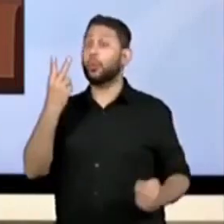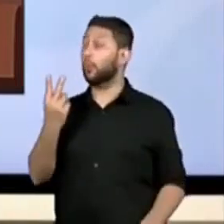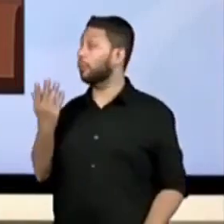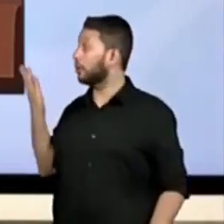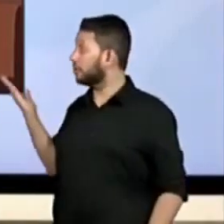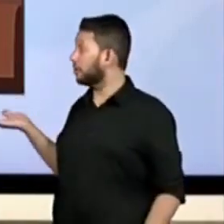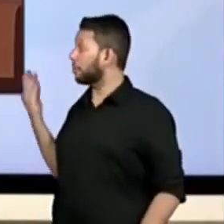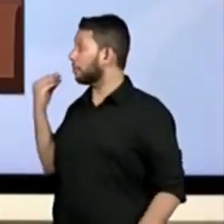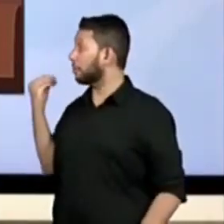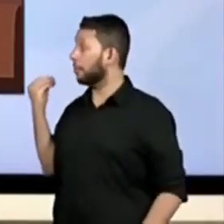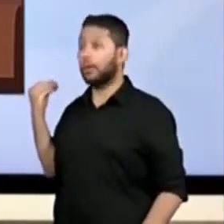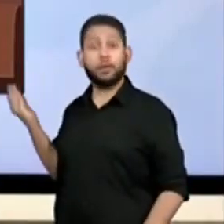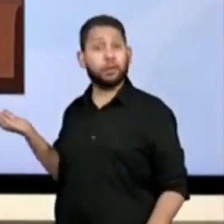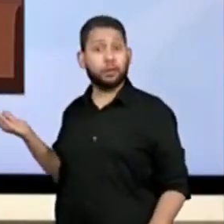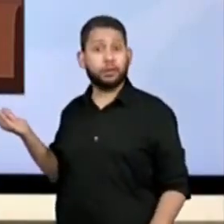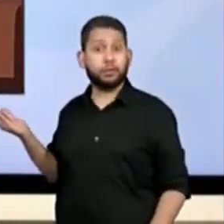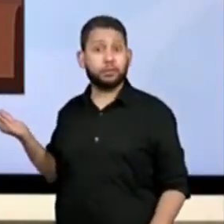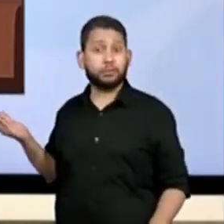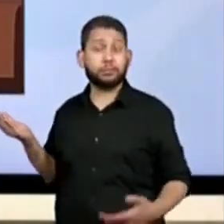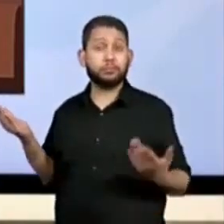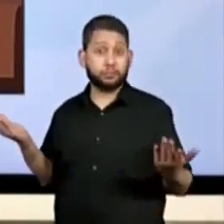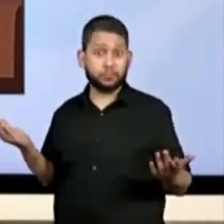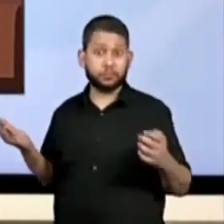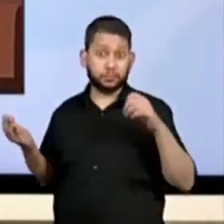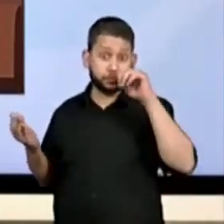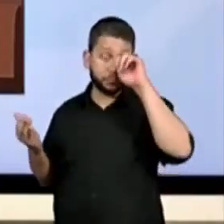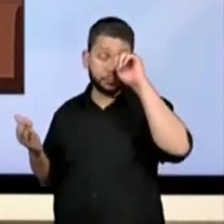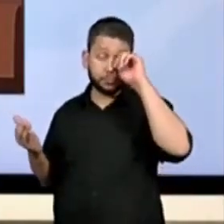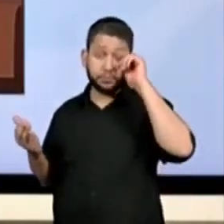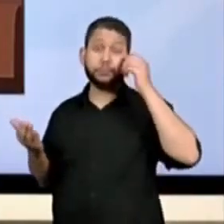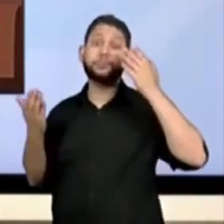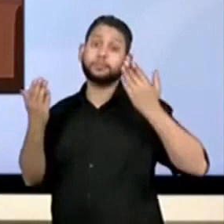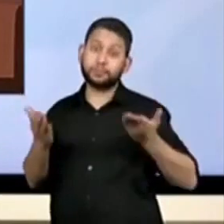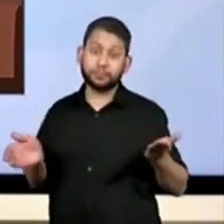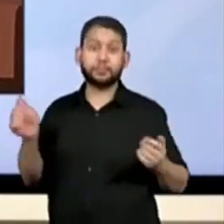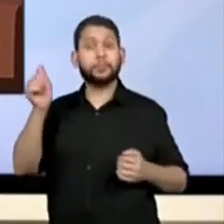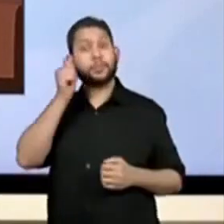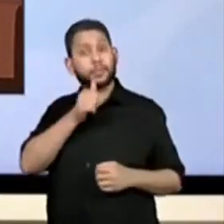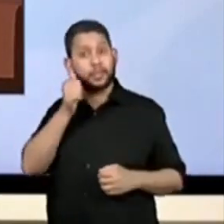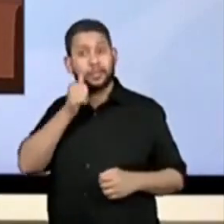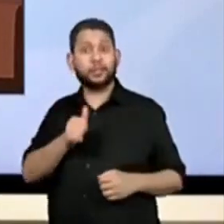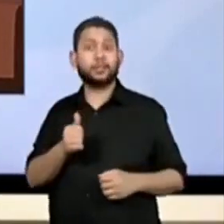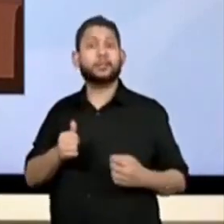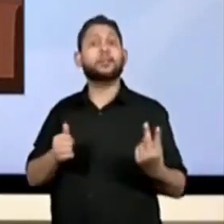outras duas o que que dá andrelina